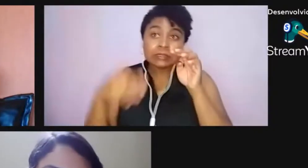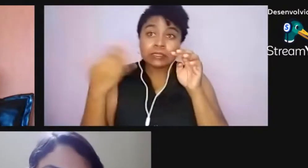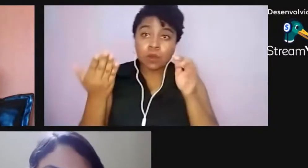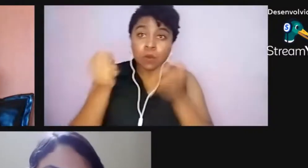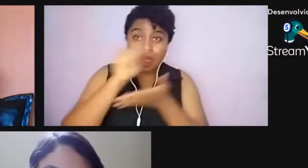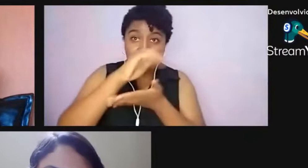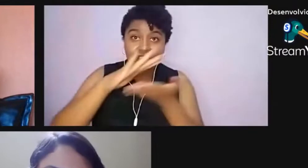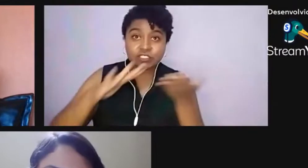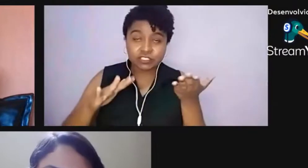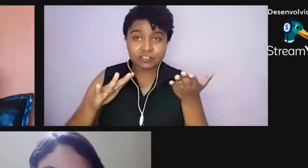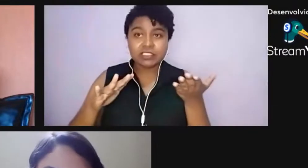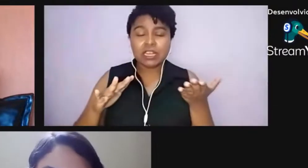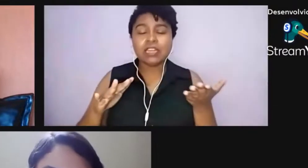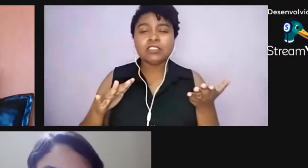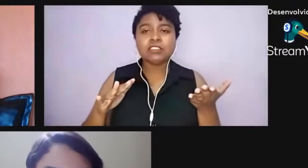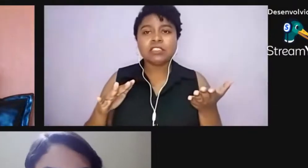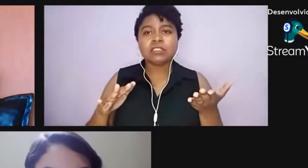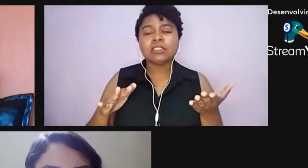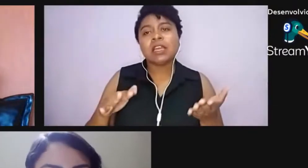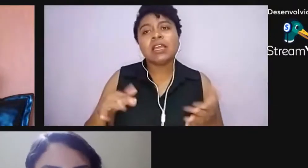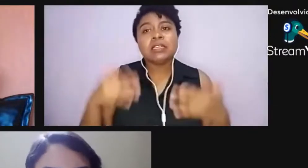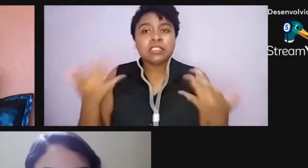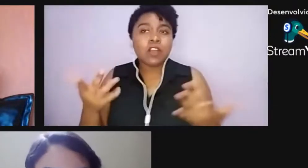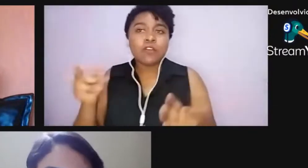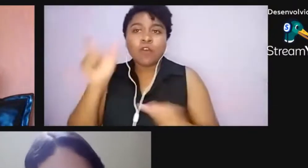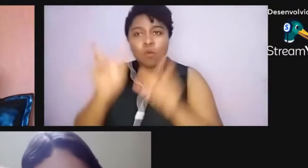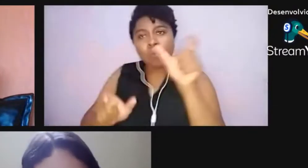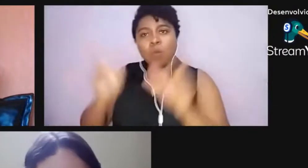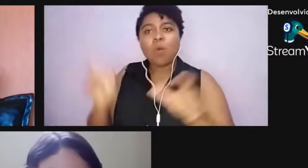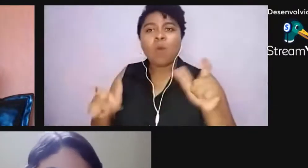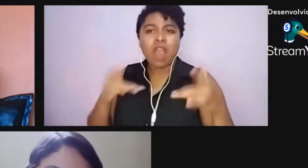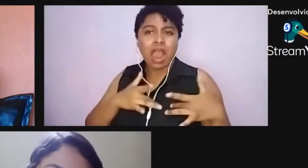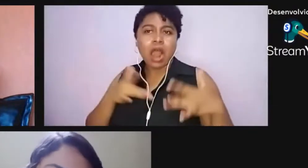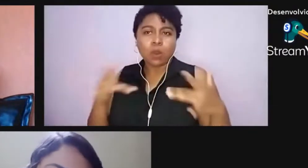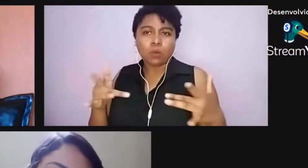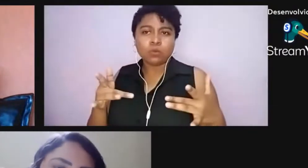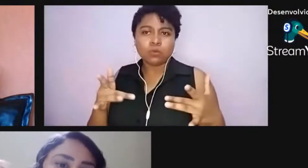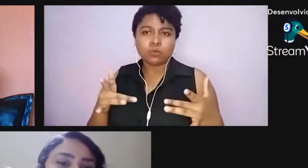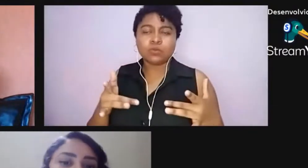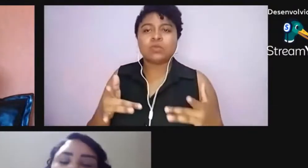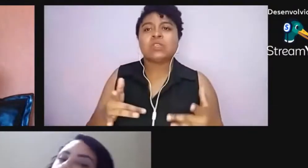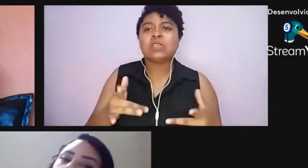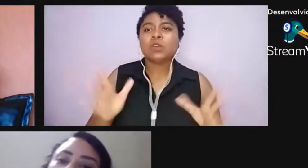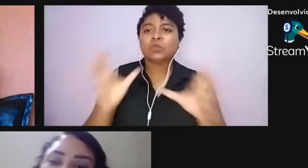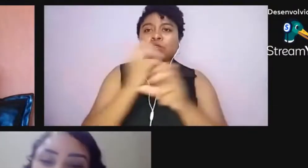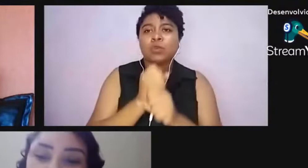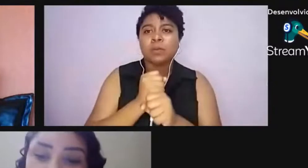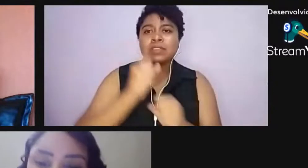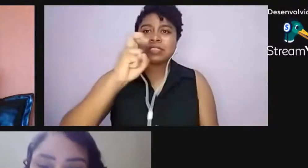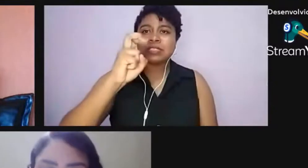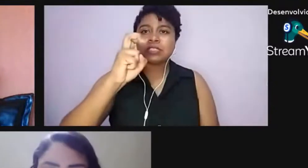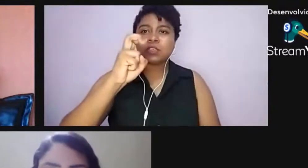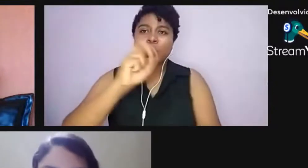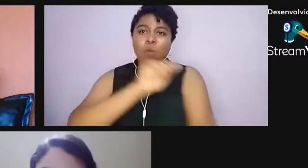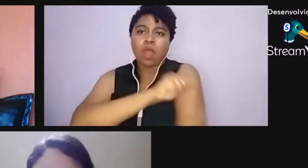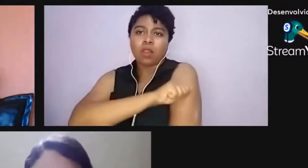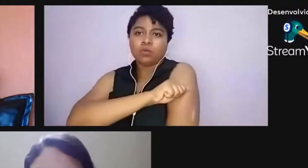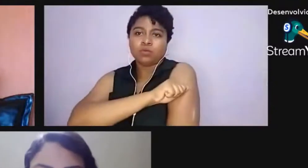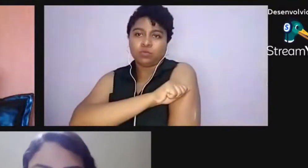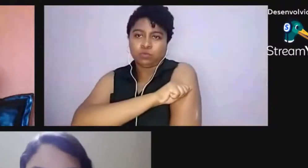foi com voluntários, então foram com 5 alunos. Mas algo que a gente